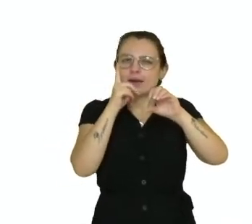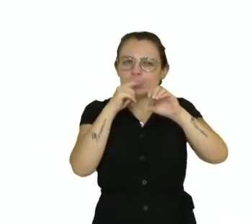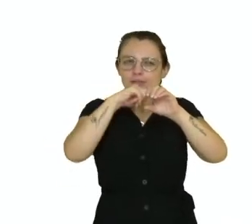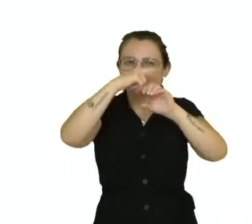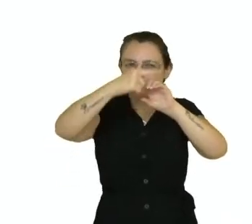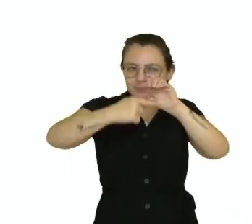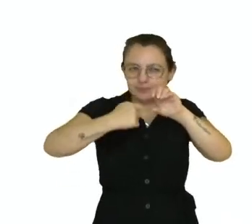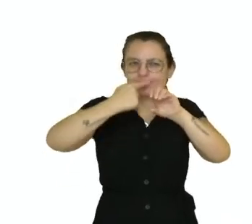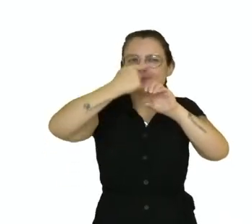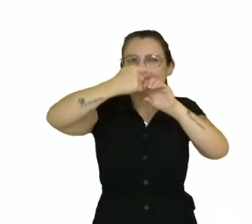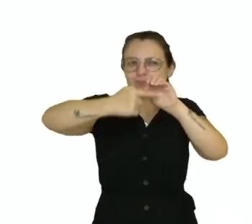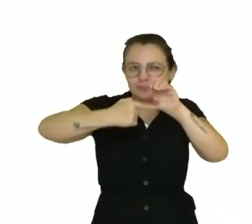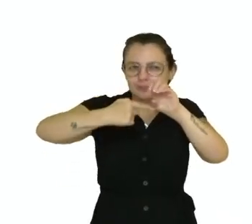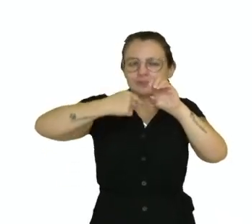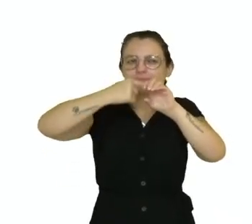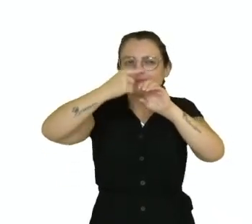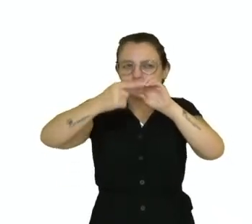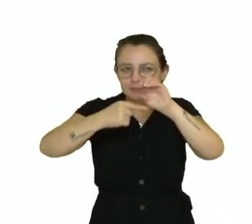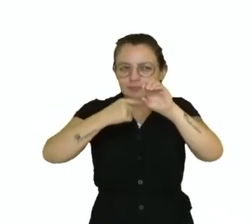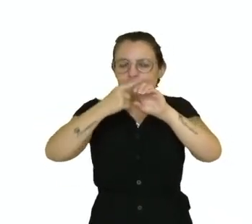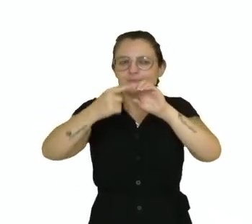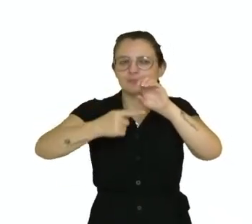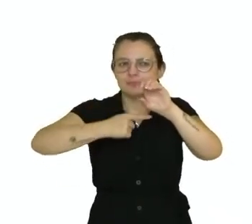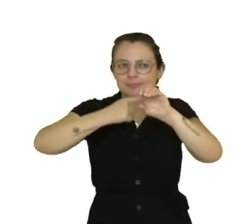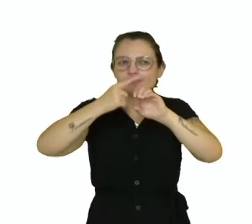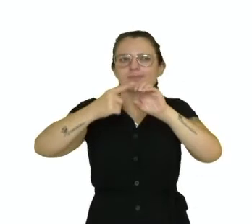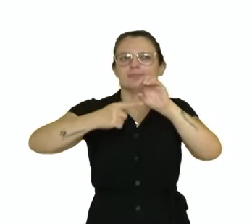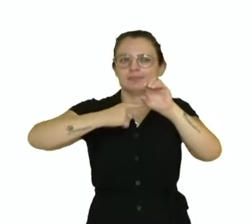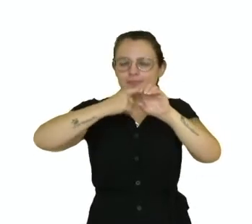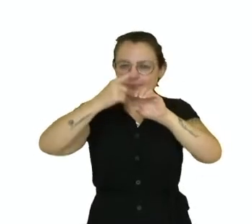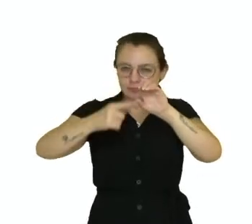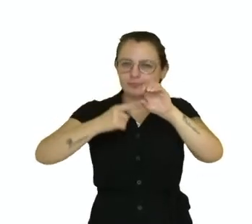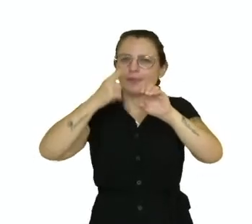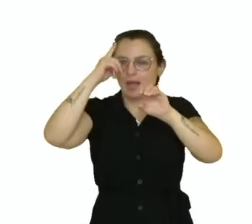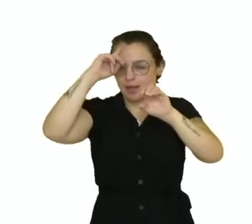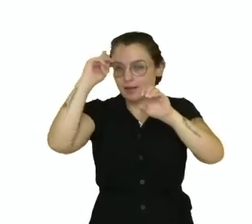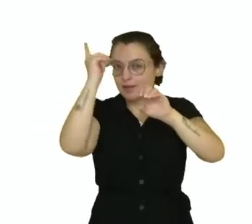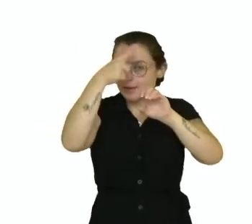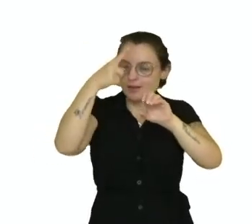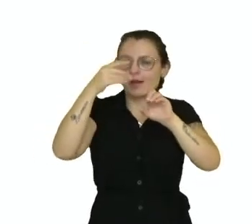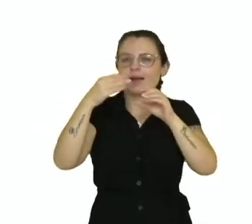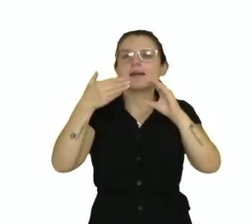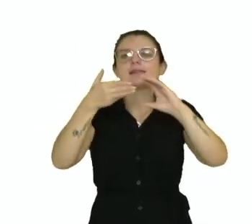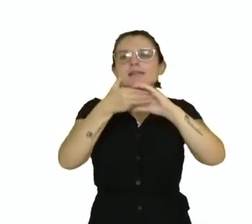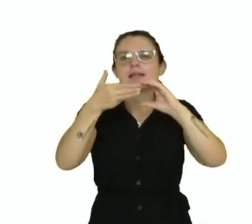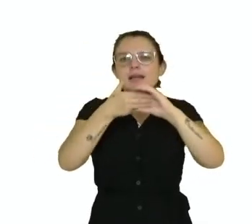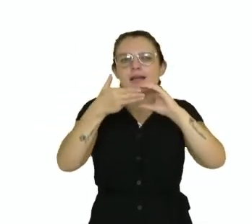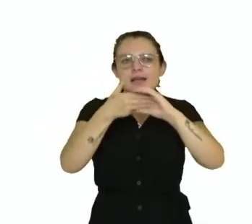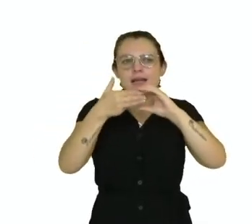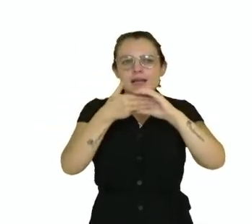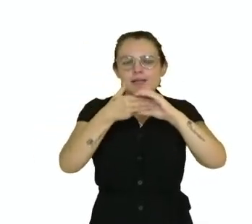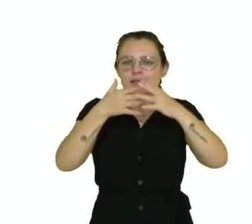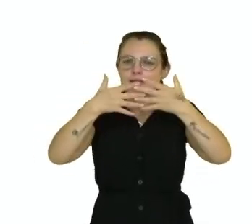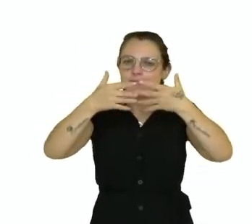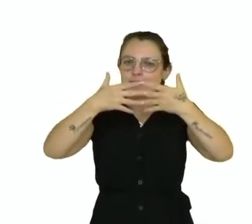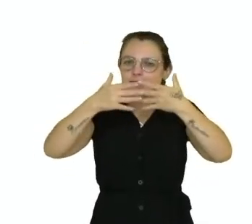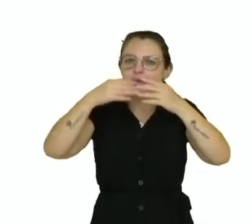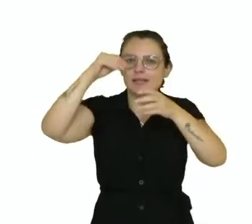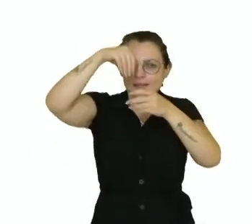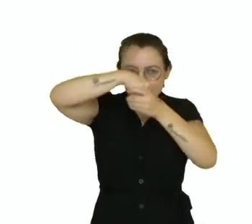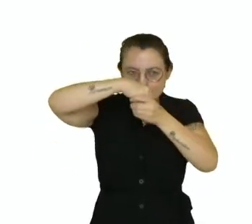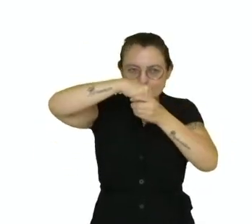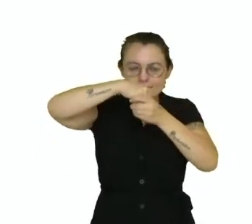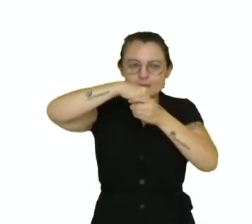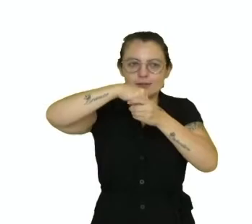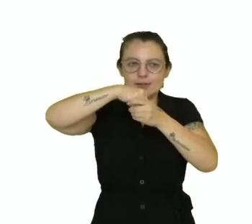líquido. Essa movimentação ativa as pequenas células ciliadas em seu interior.